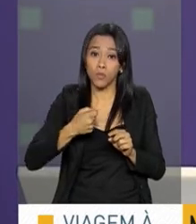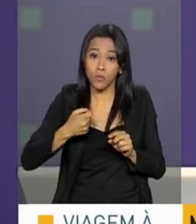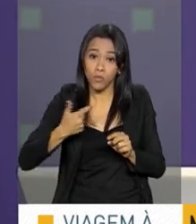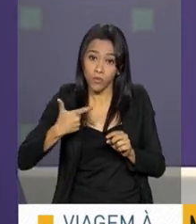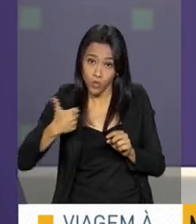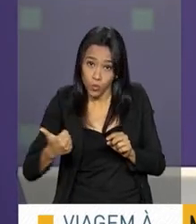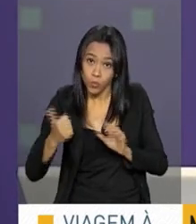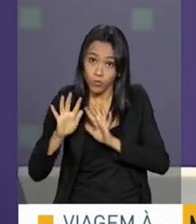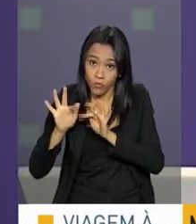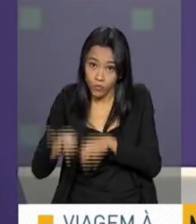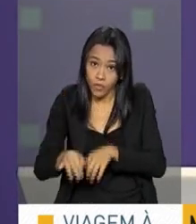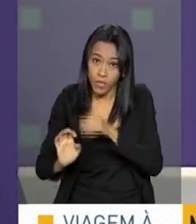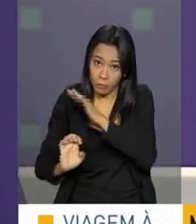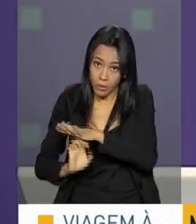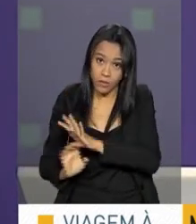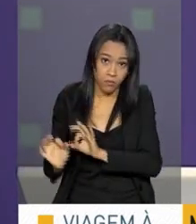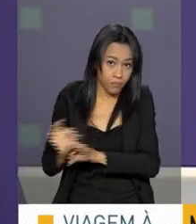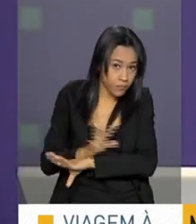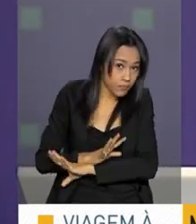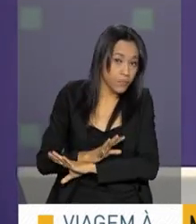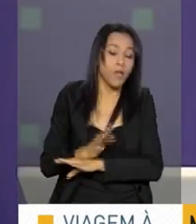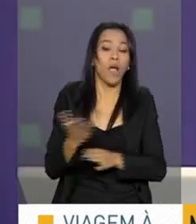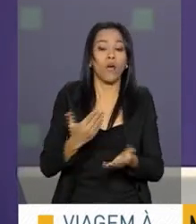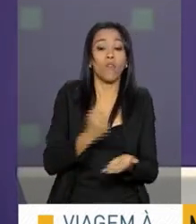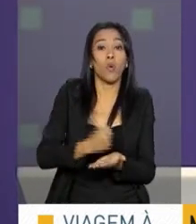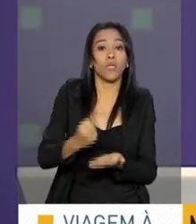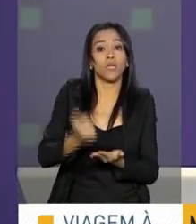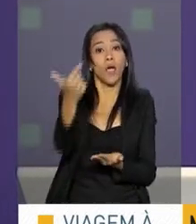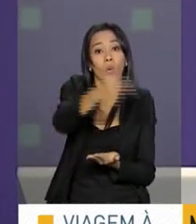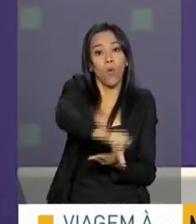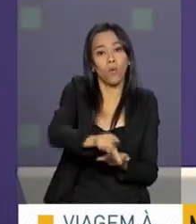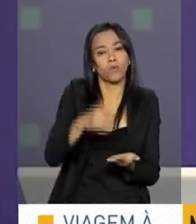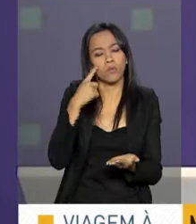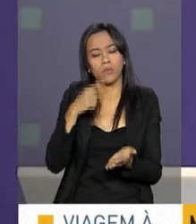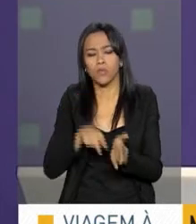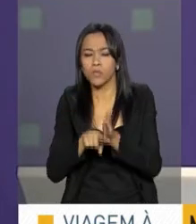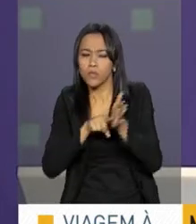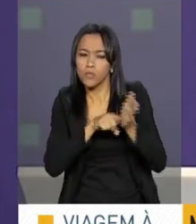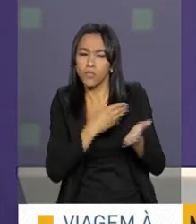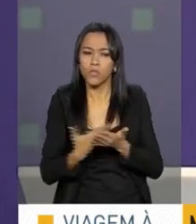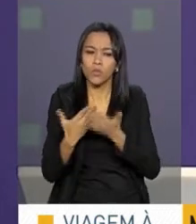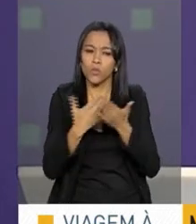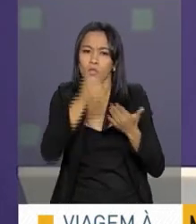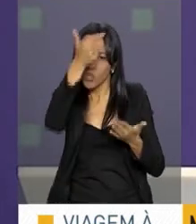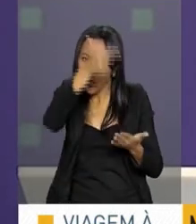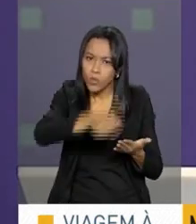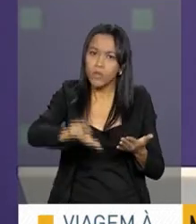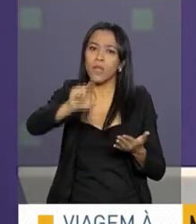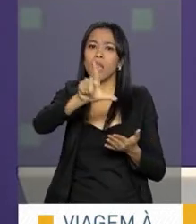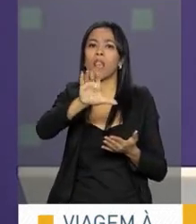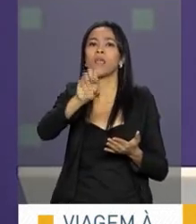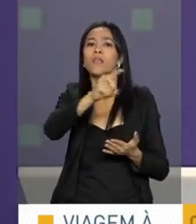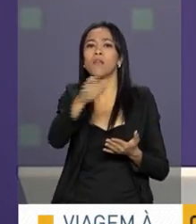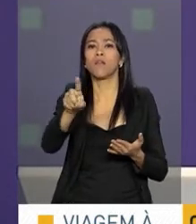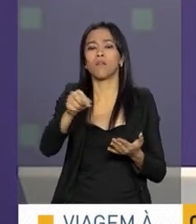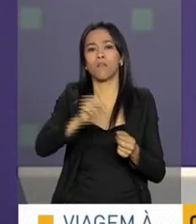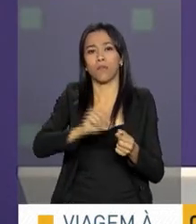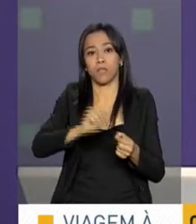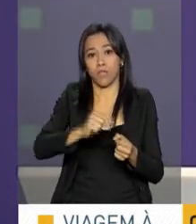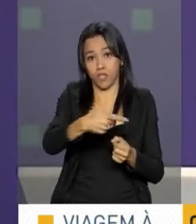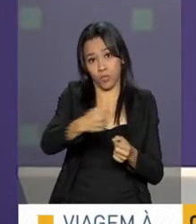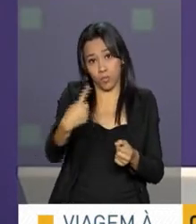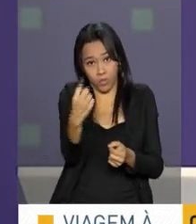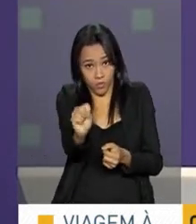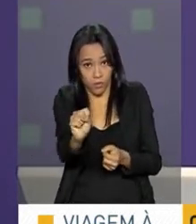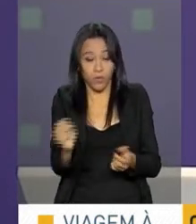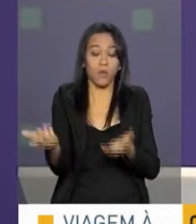estudos, né, contratando os estudos agora em 2017, com a possibilidade grande de fazer esse leilão ainda no ano de 2018.